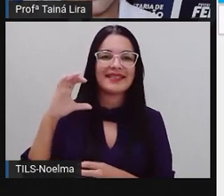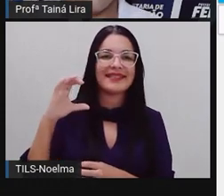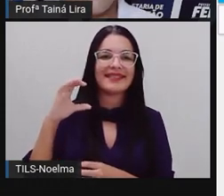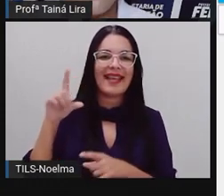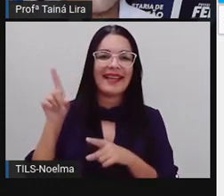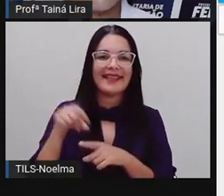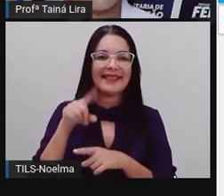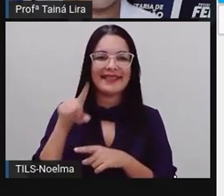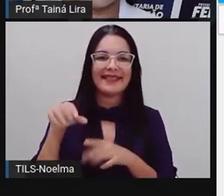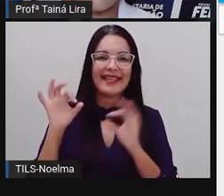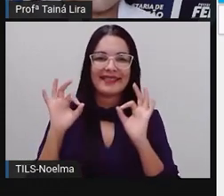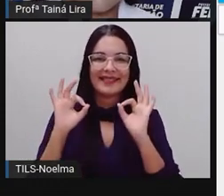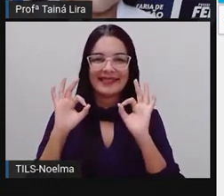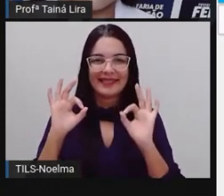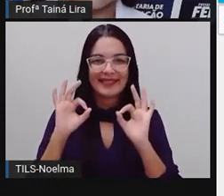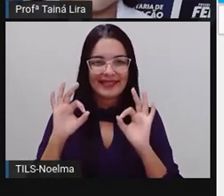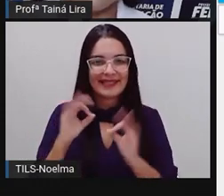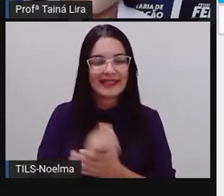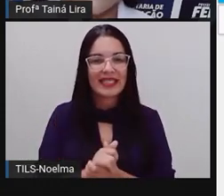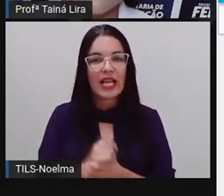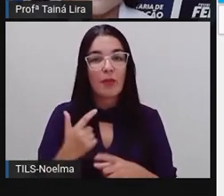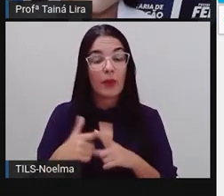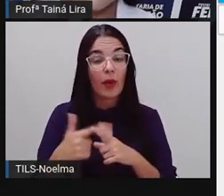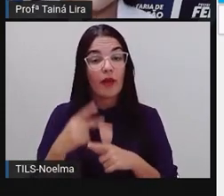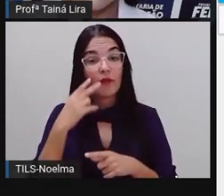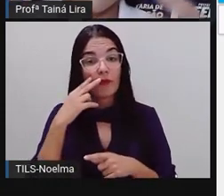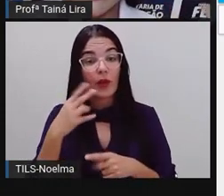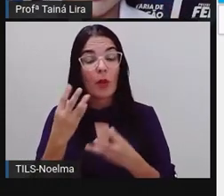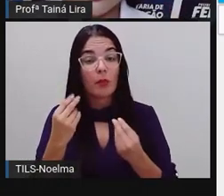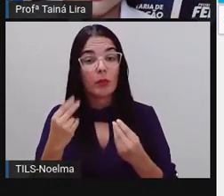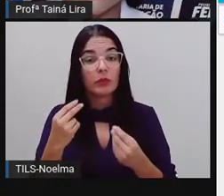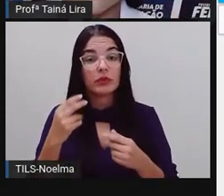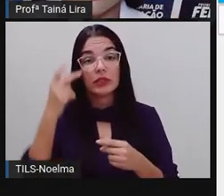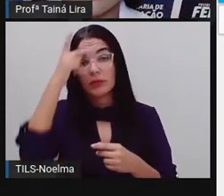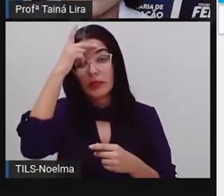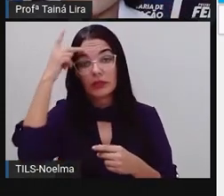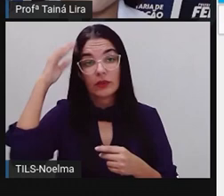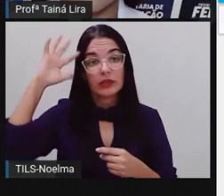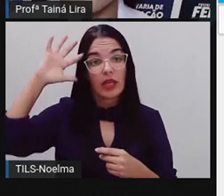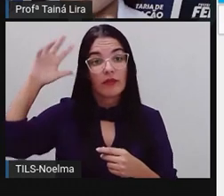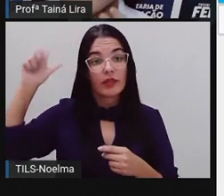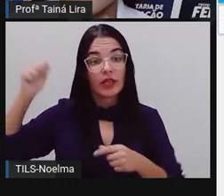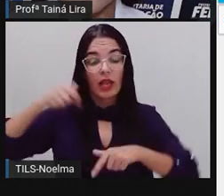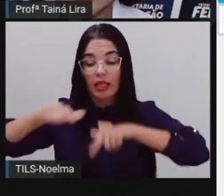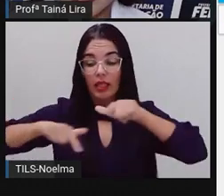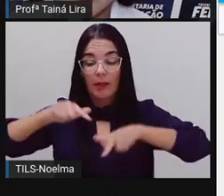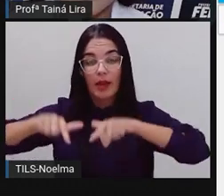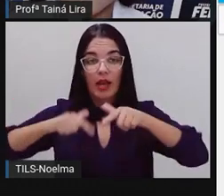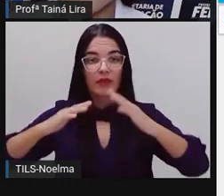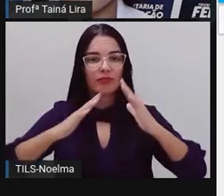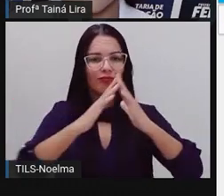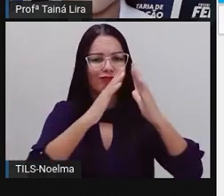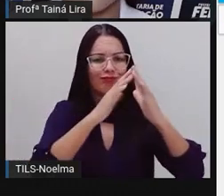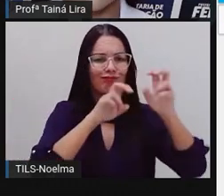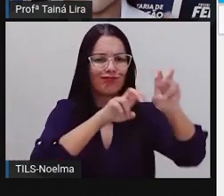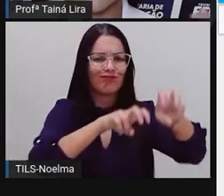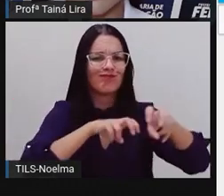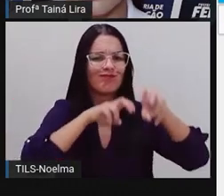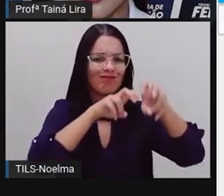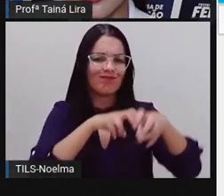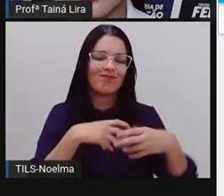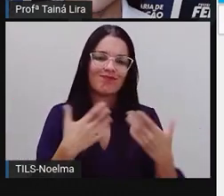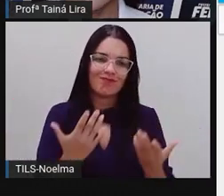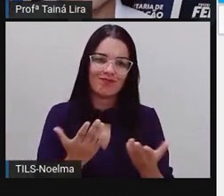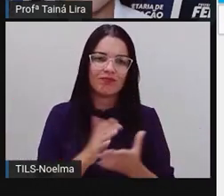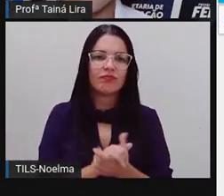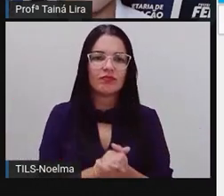muitos africanos trabalhavam né no serviço doméstico não é principalmente aí as mulheres Então aquela imagem